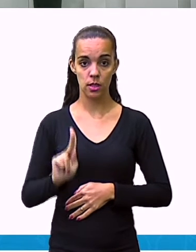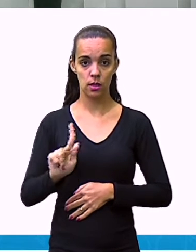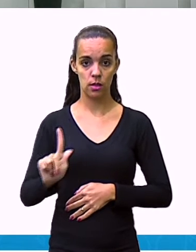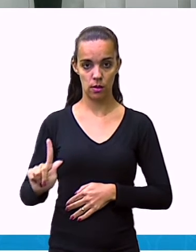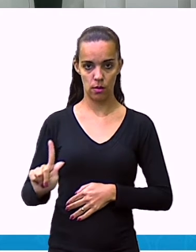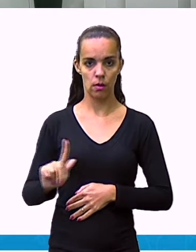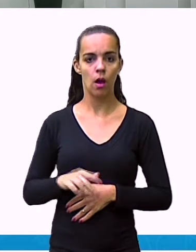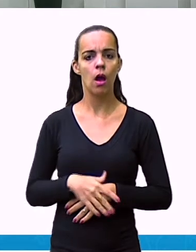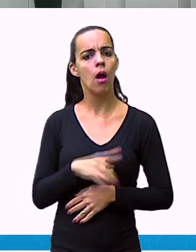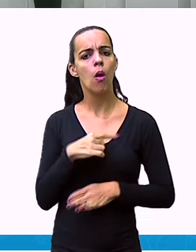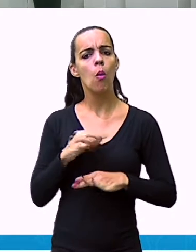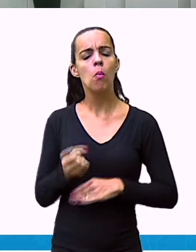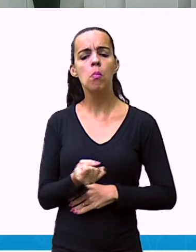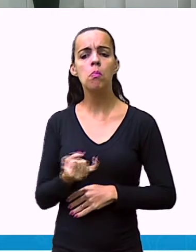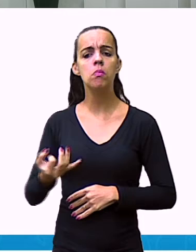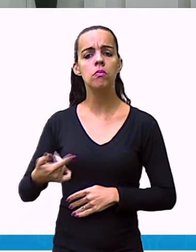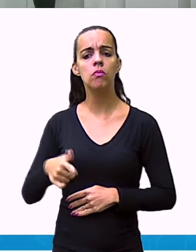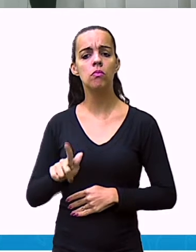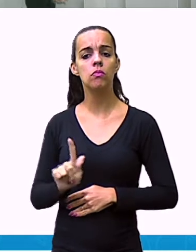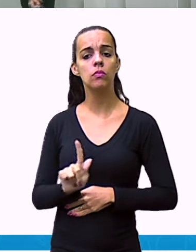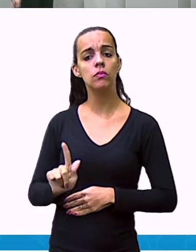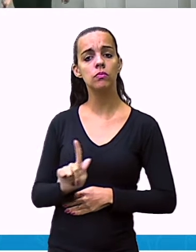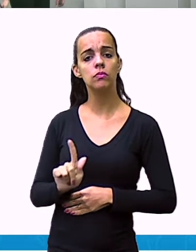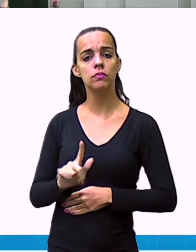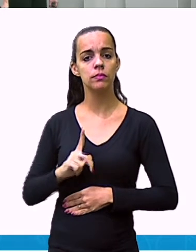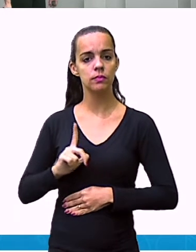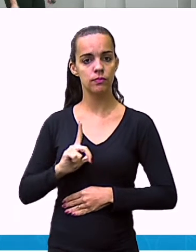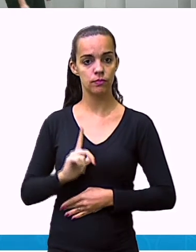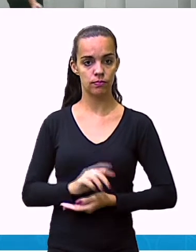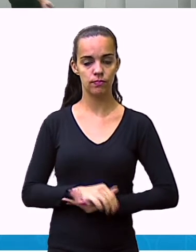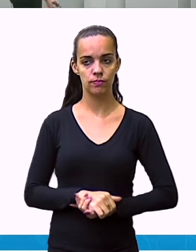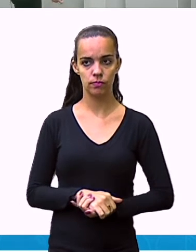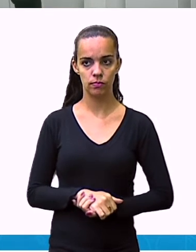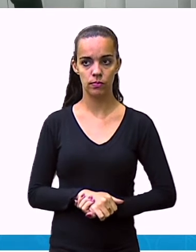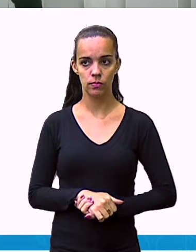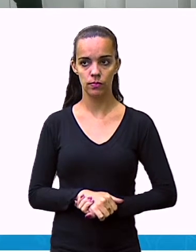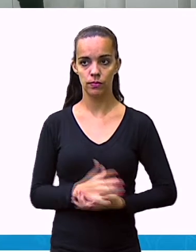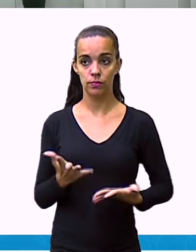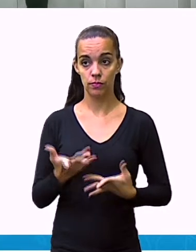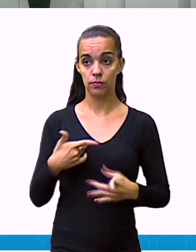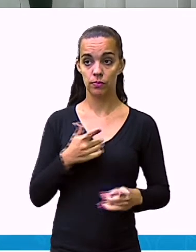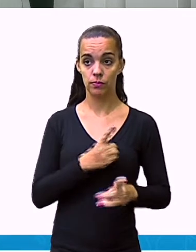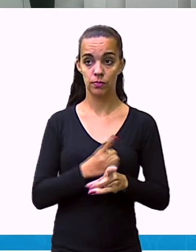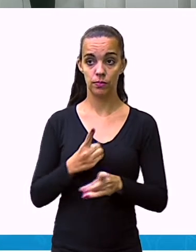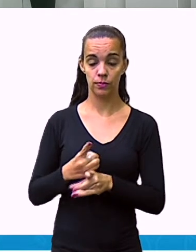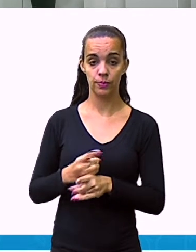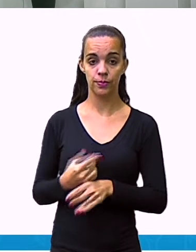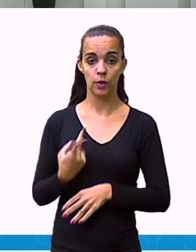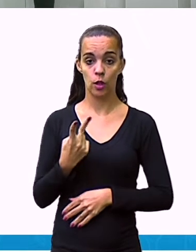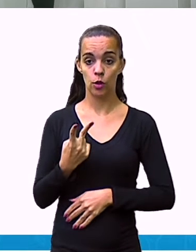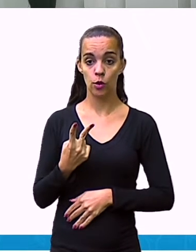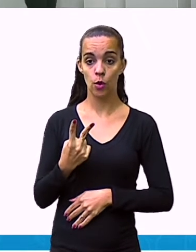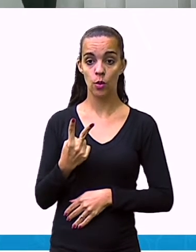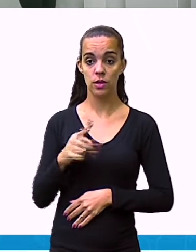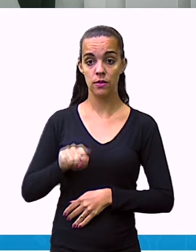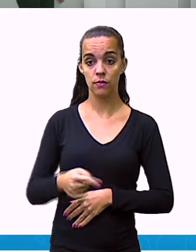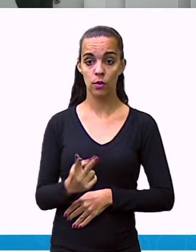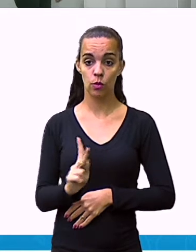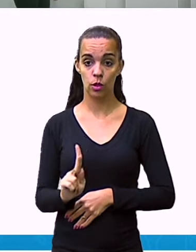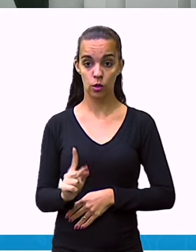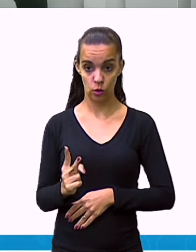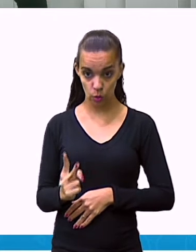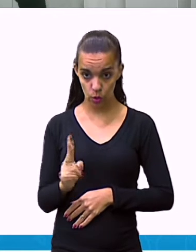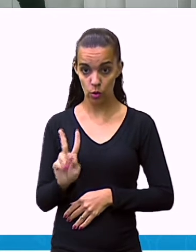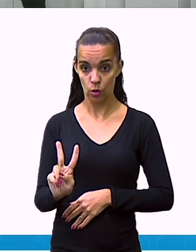de 200g né no caso tem Quantos gramas Então olha eu vou usar 2,2 kg